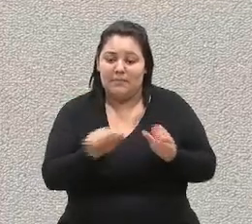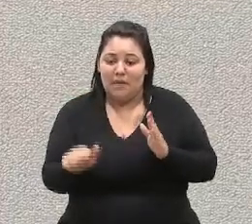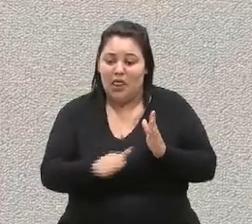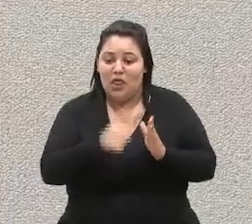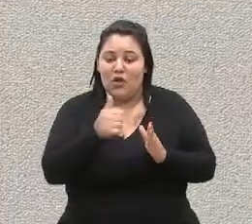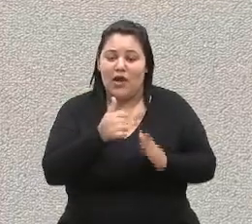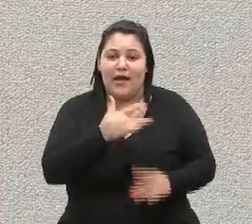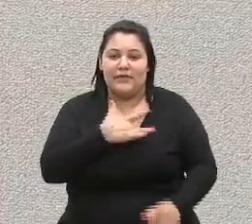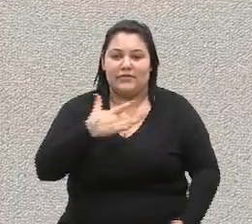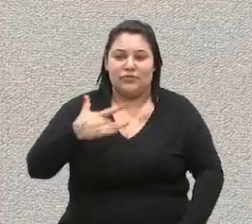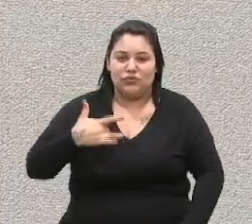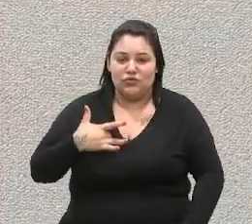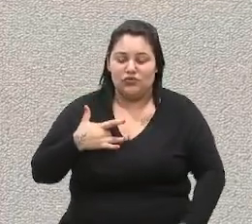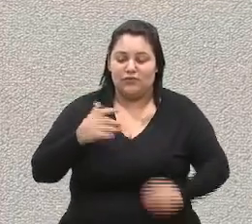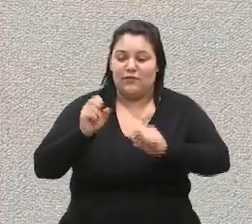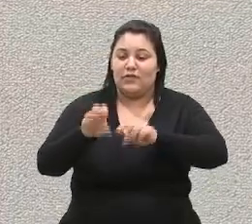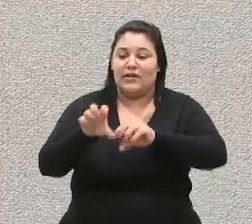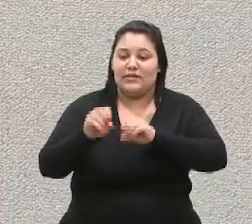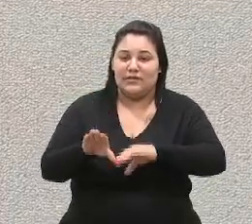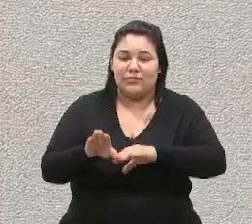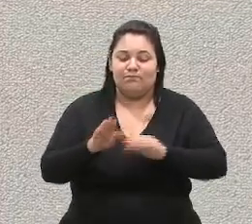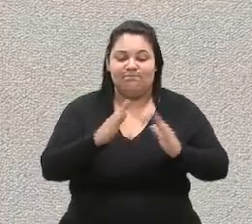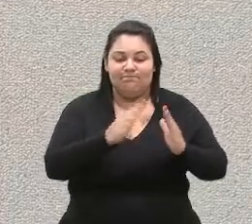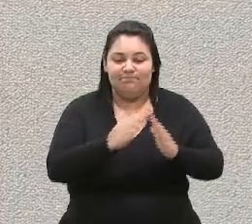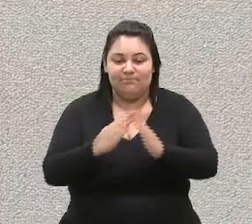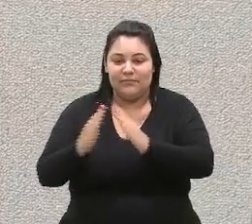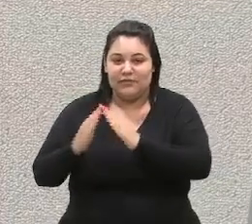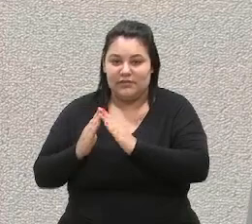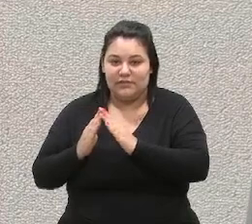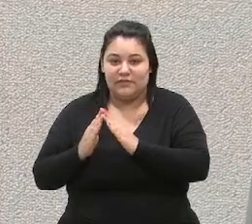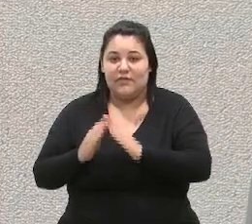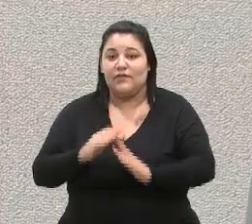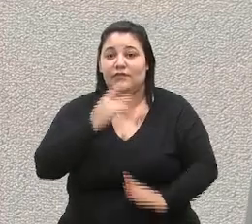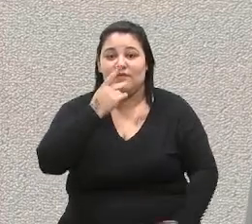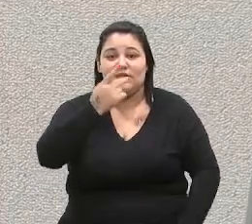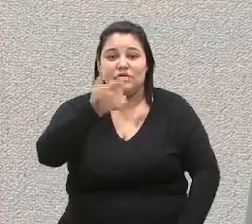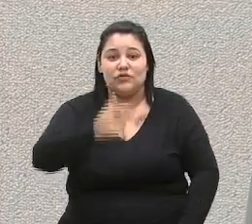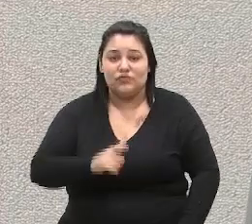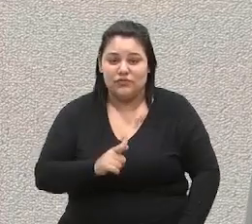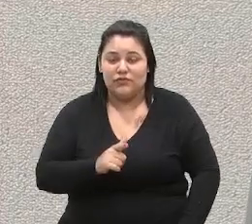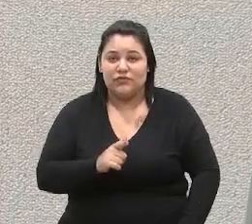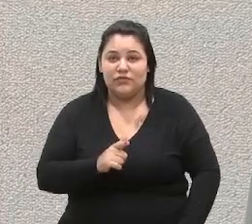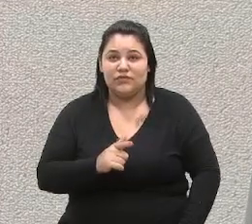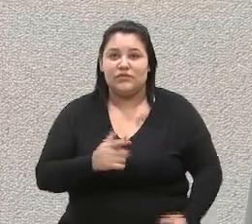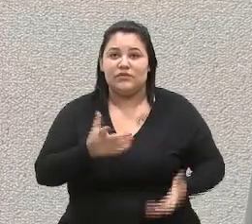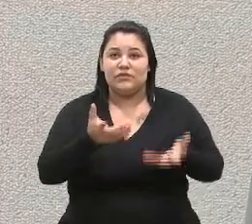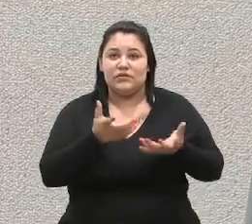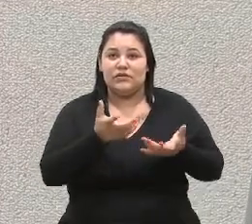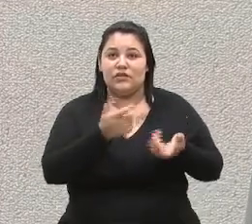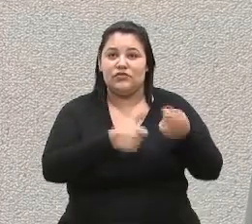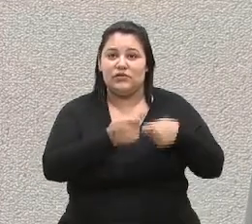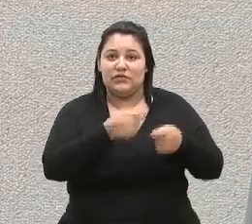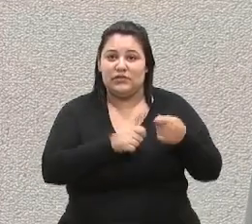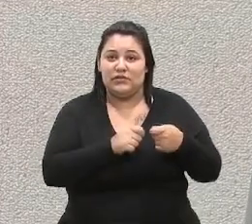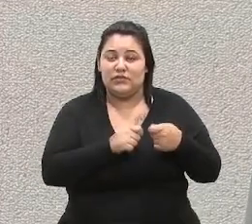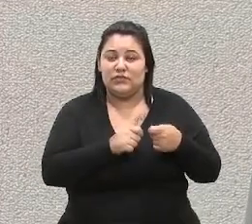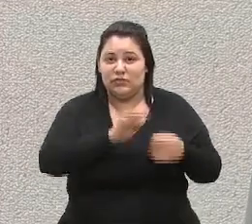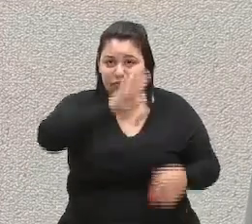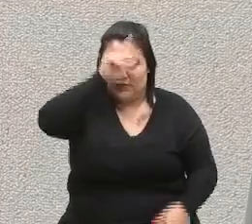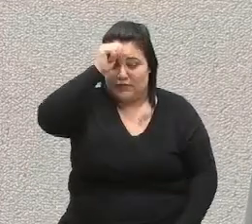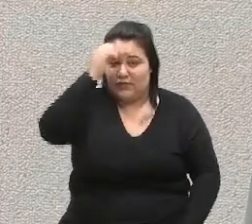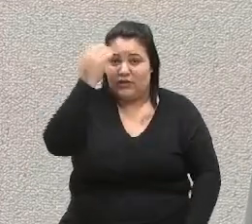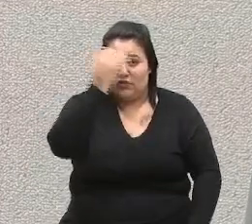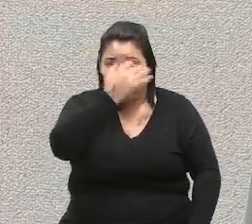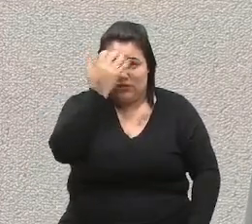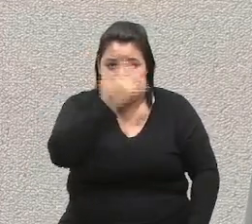saúde, educação, habitação. Volto a dizer aqui que a administração do prefeito Adilode